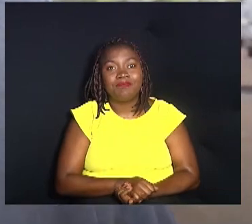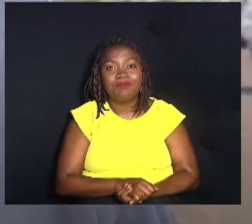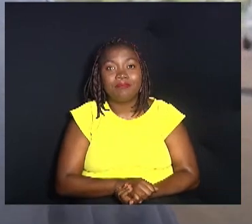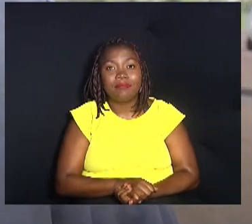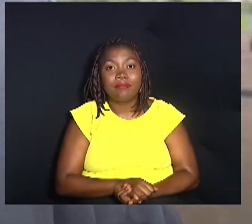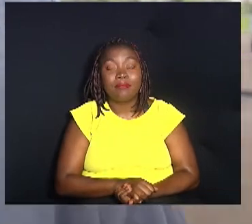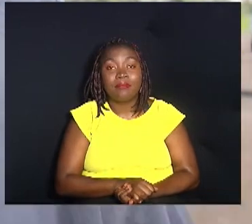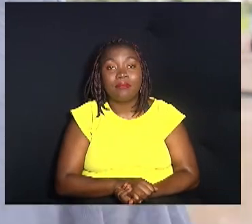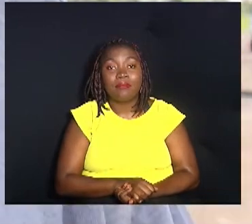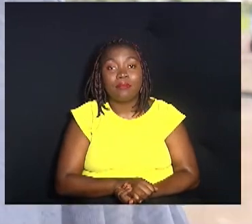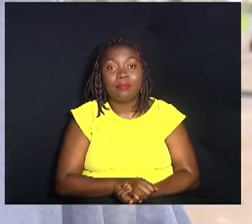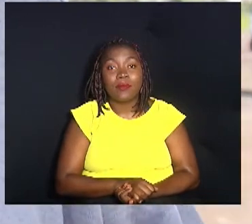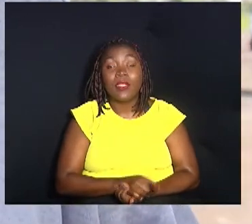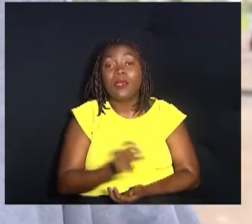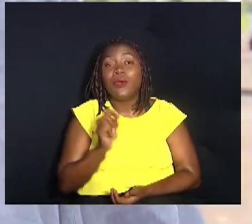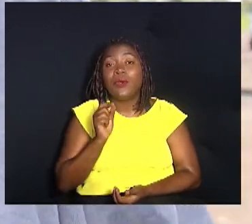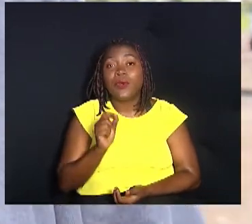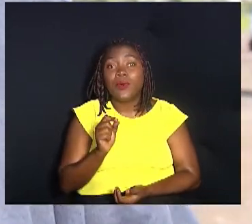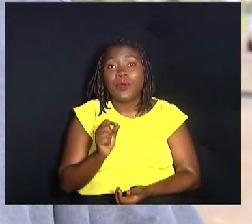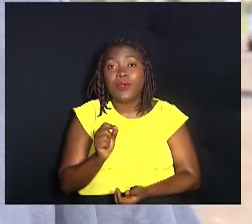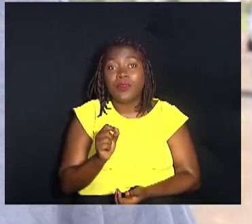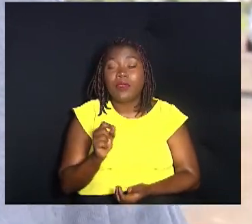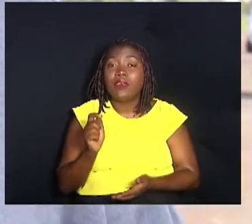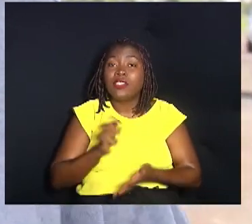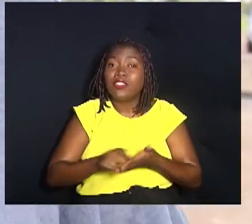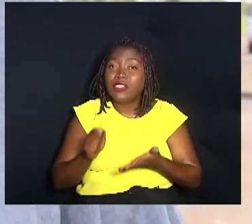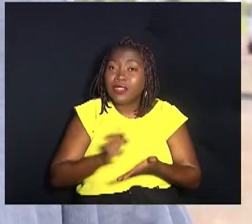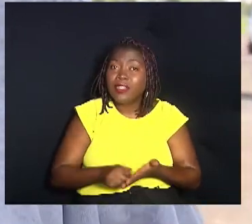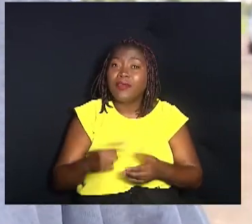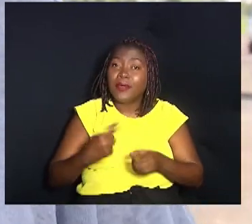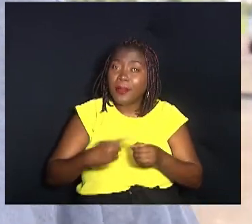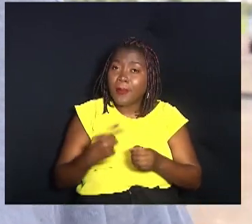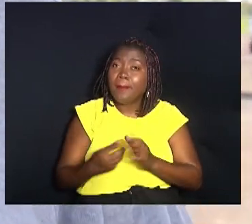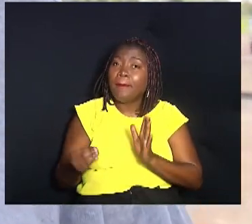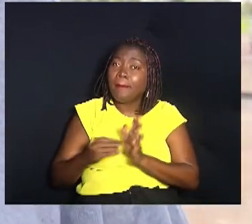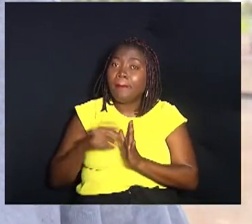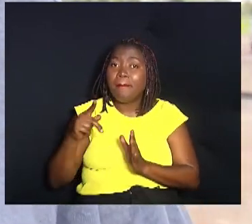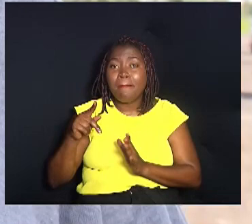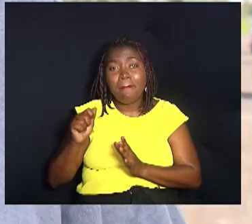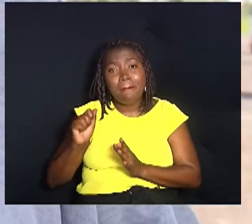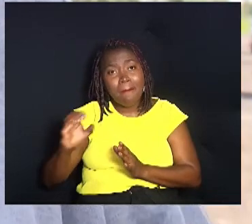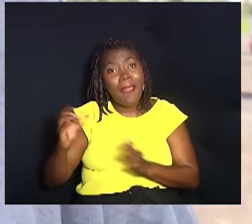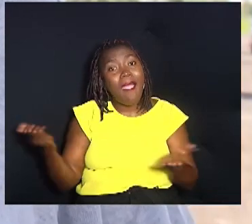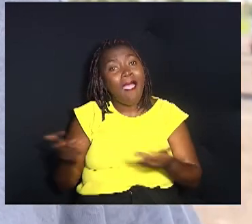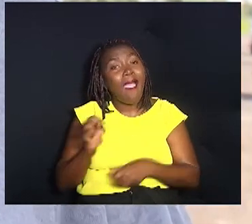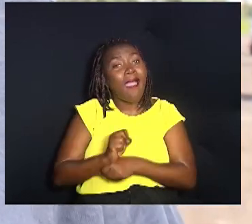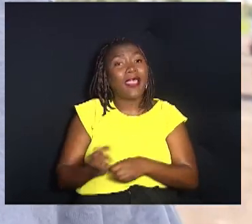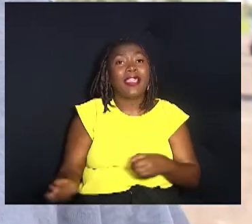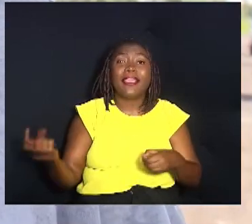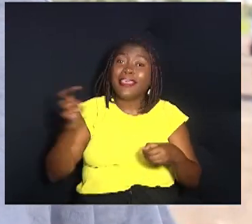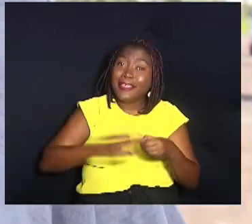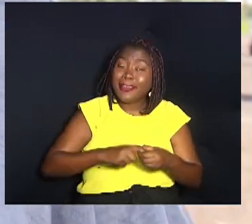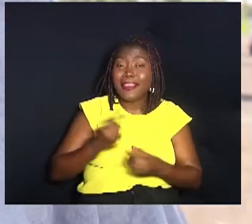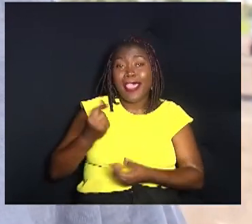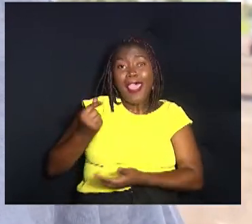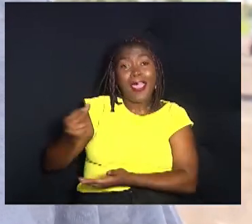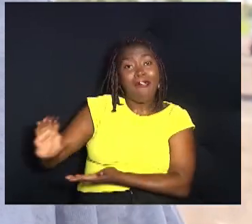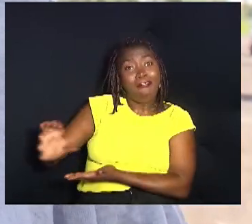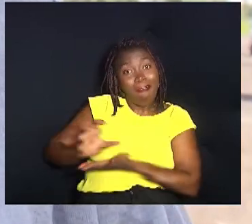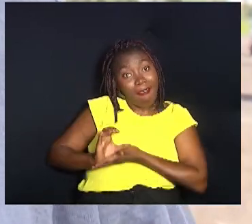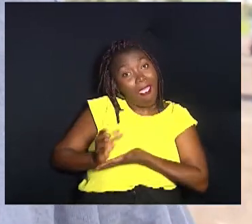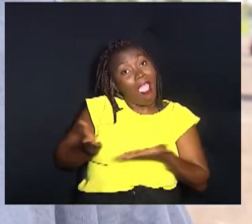Rossini, né, que escreveu o bairro no PAC, né, então agora está aguardando o retorno dessa verba. Aí eu acho que